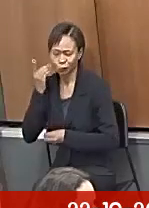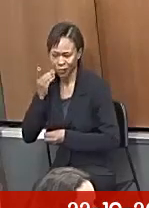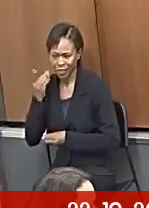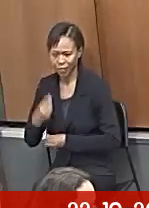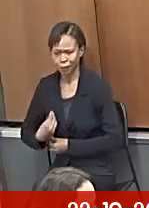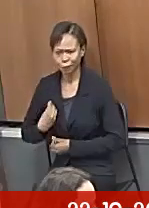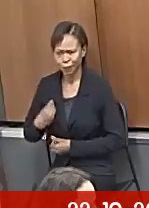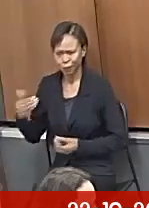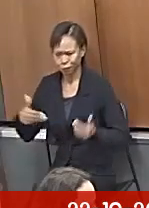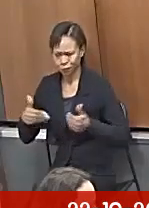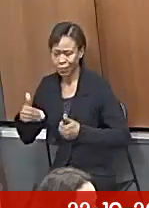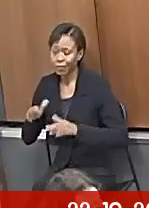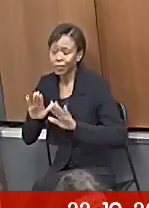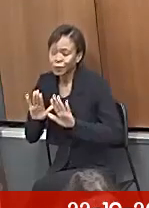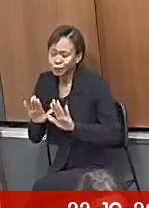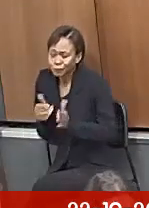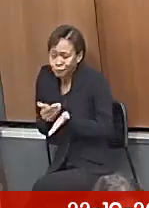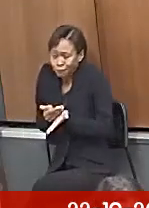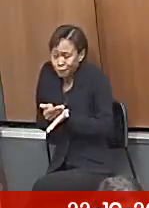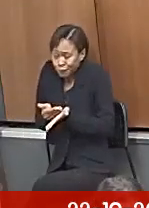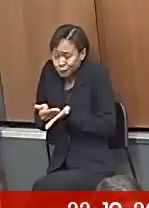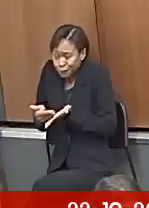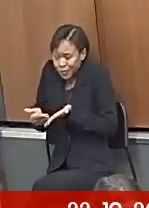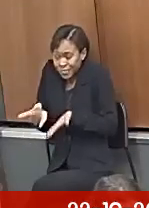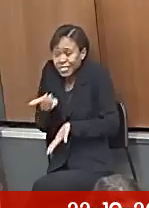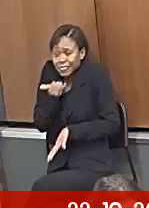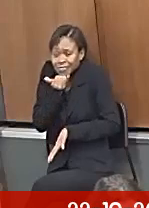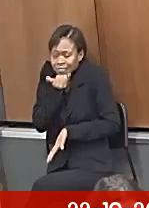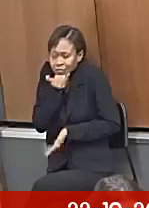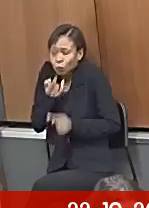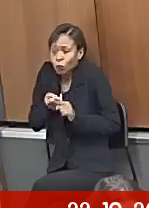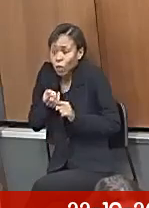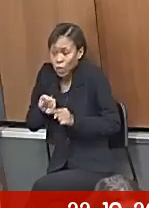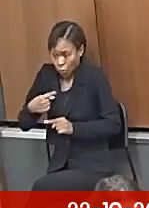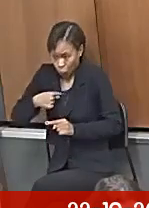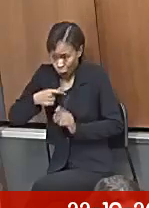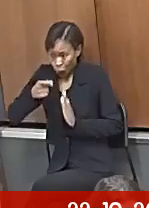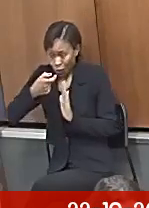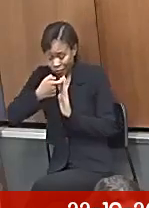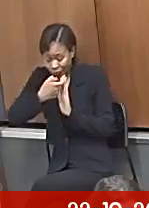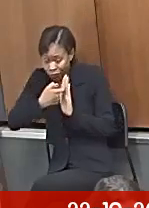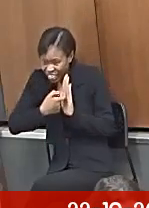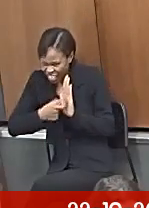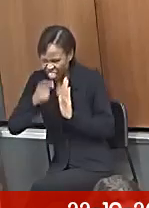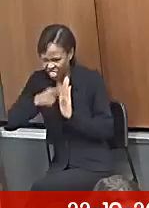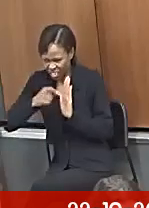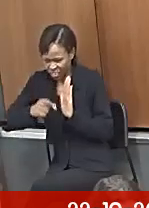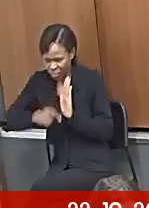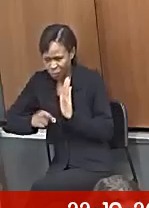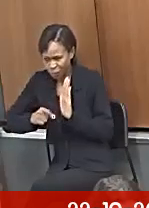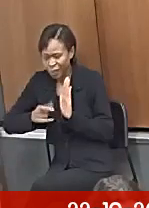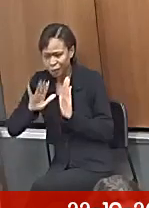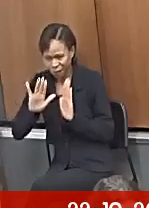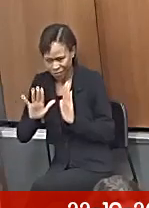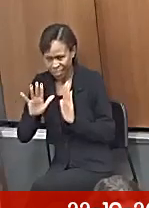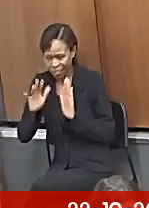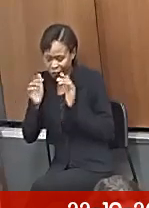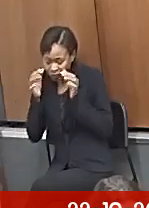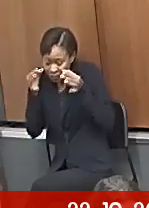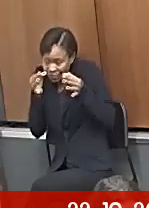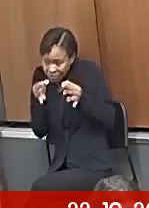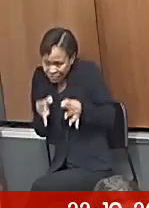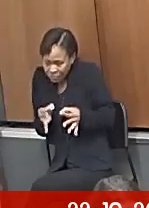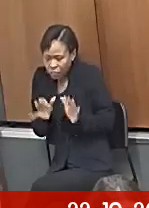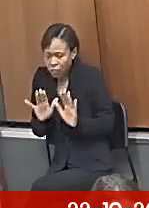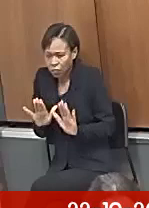já começar me desculpando, porque eu fiz um texto para não me perder aqui no que eu gostaria de falar, e muitas vezes me